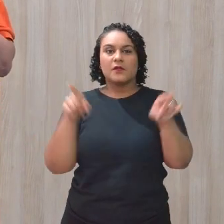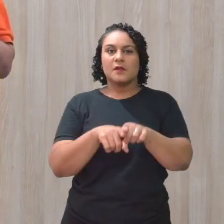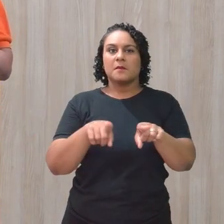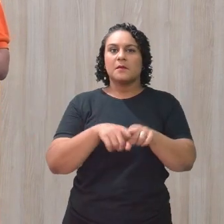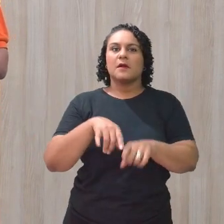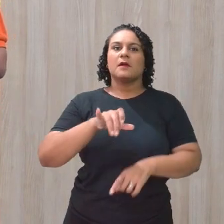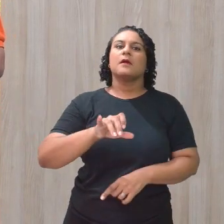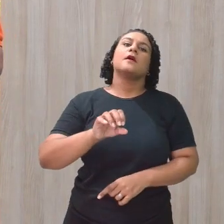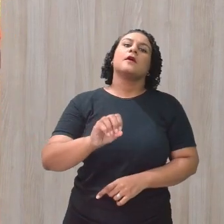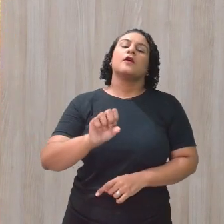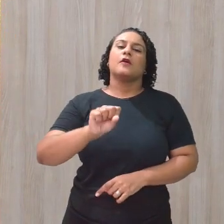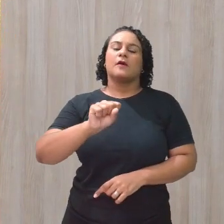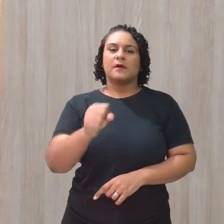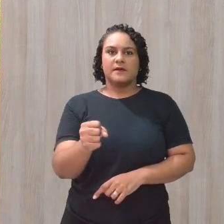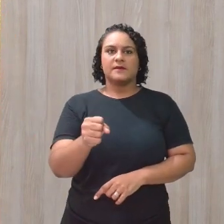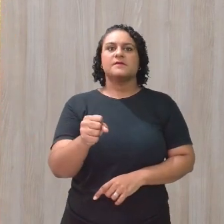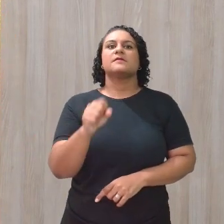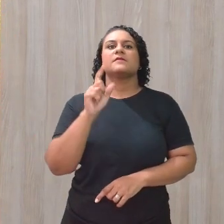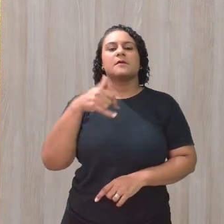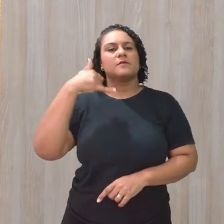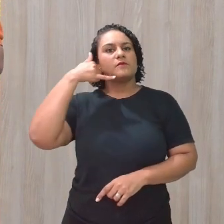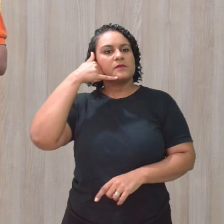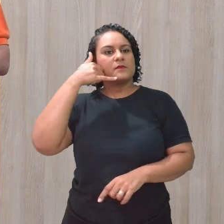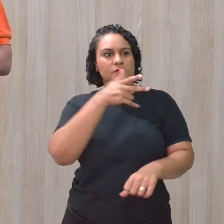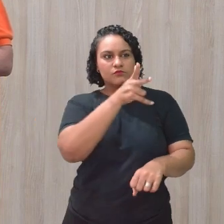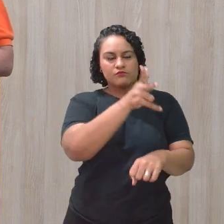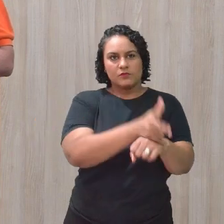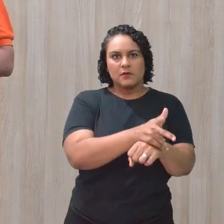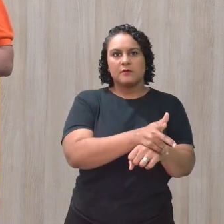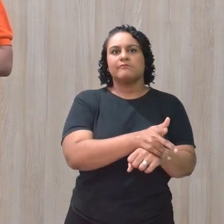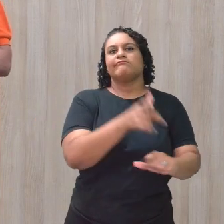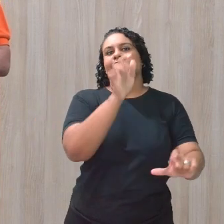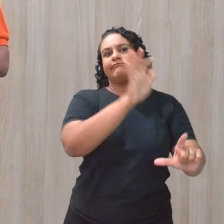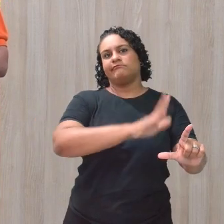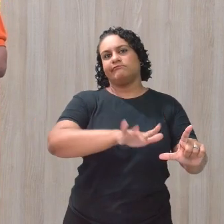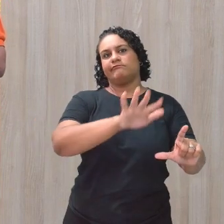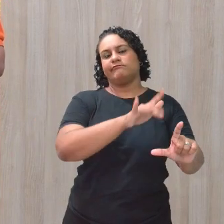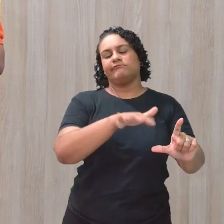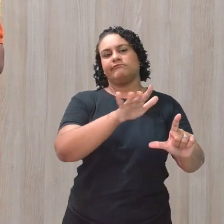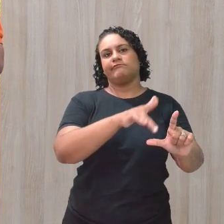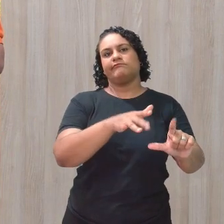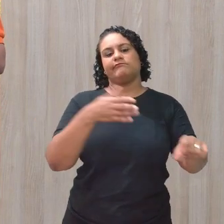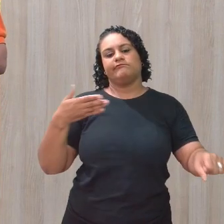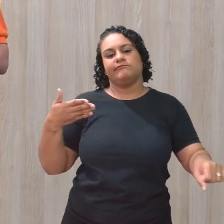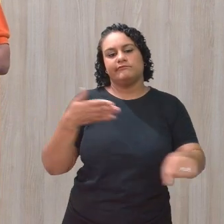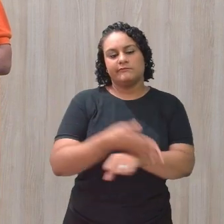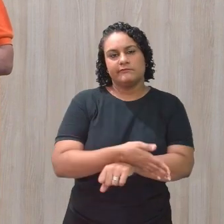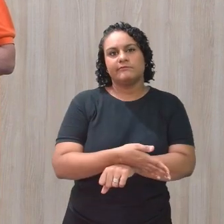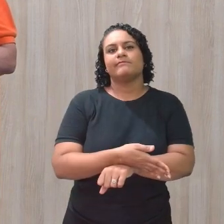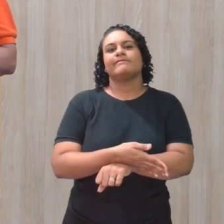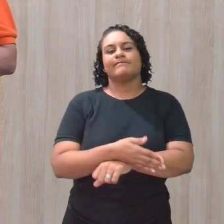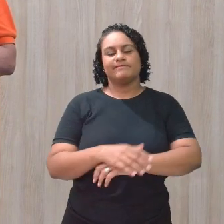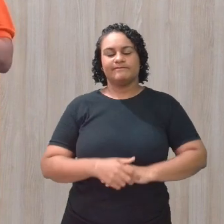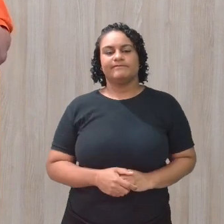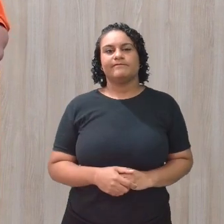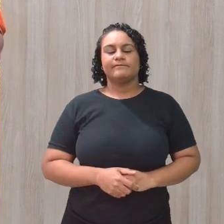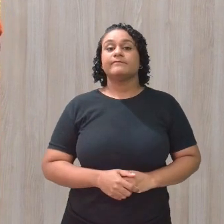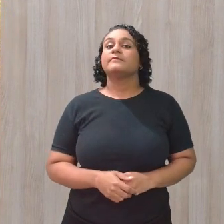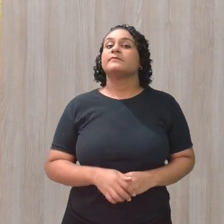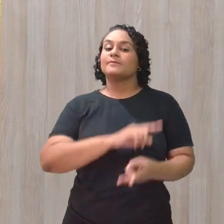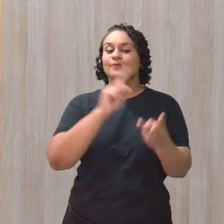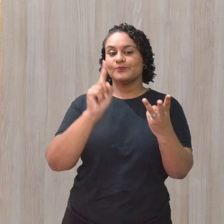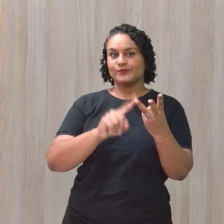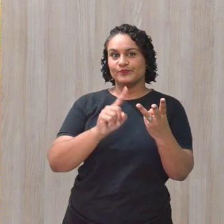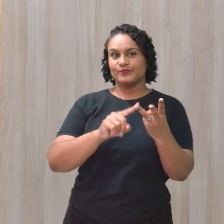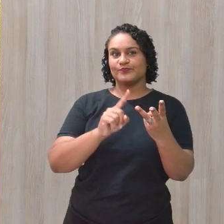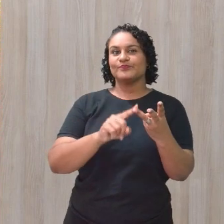vocês apontam o celular de vocês e aí vocês conseguem acessar, tá bom? E temos a nossa